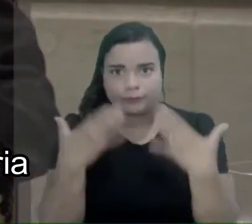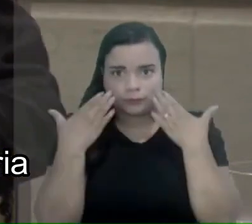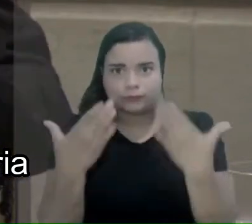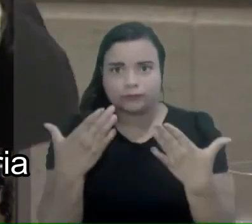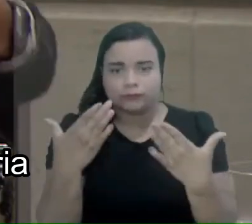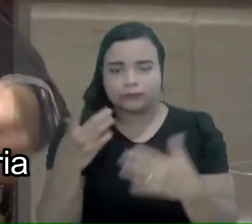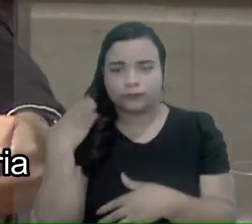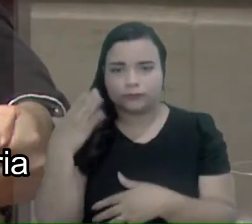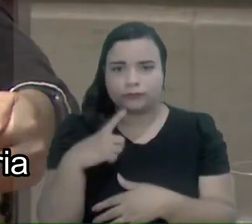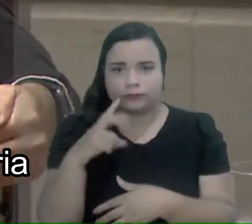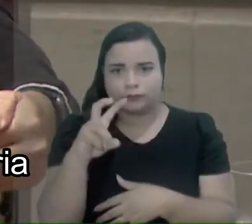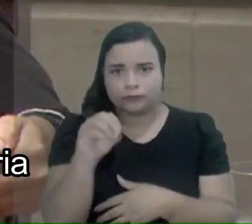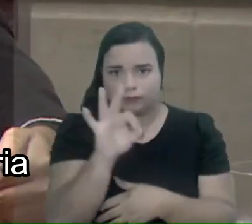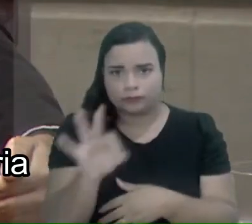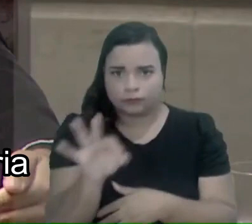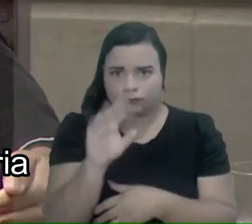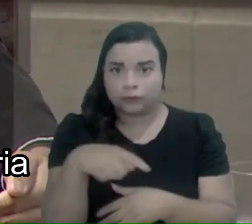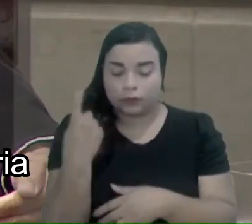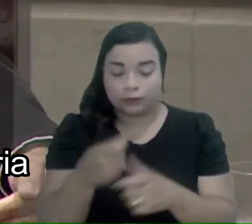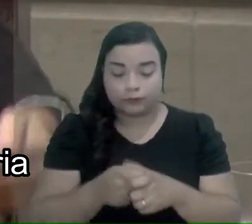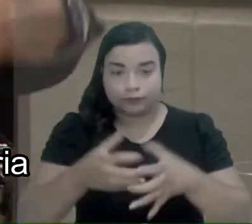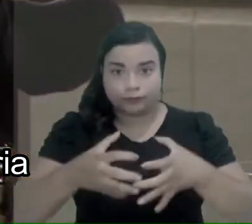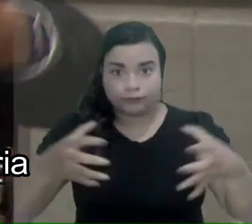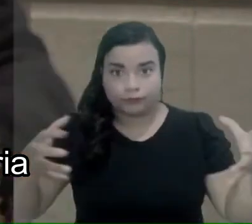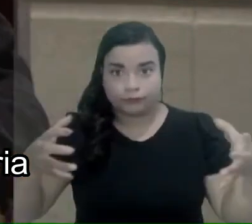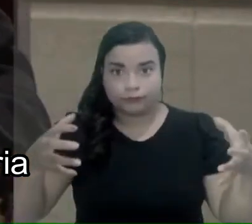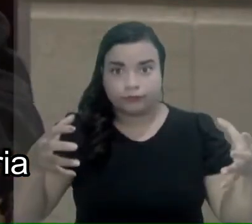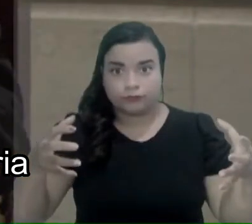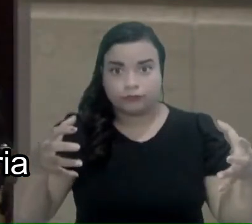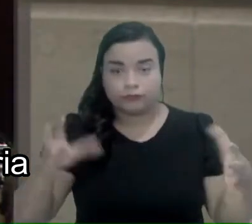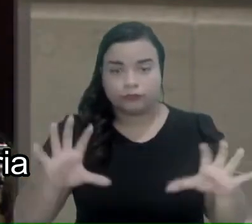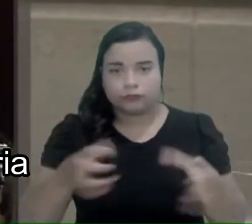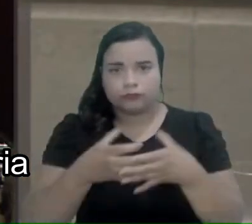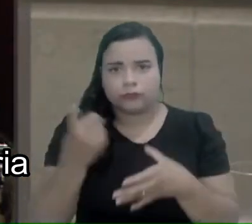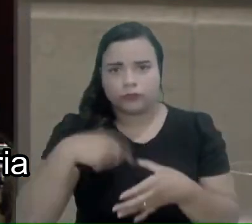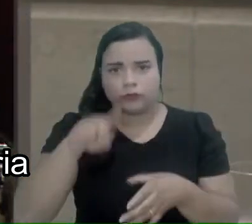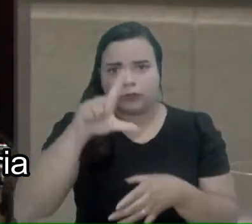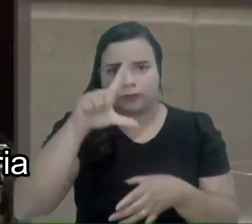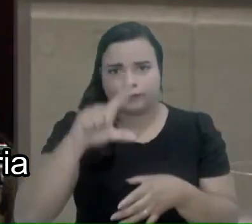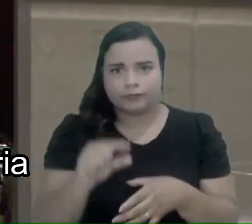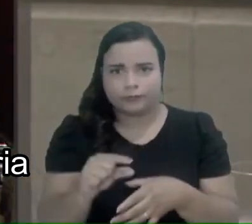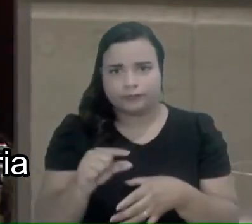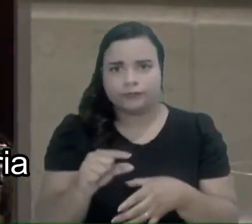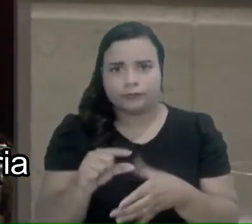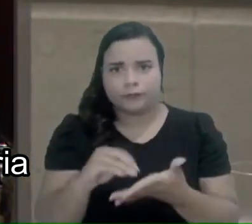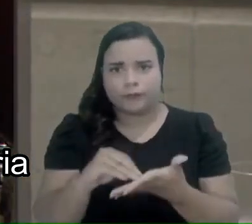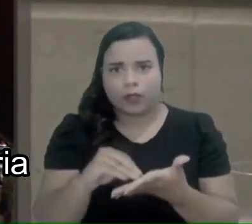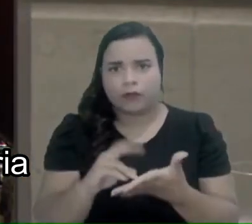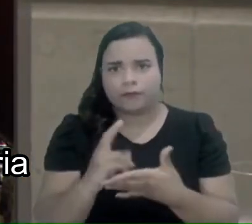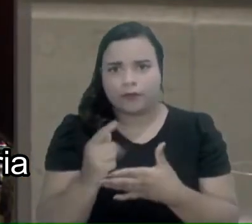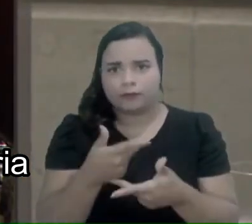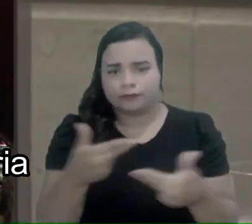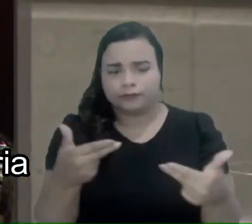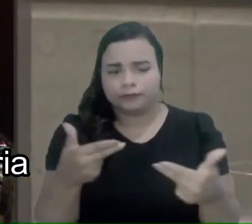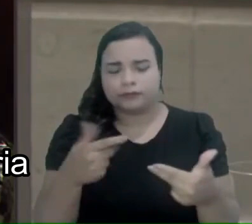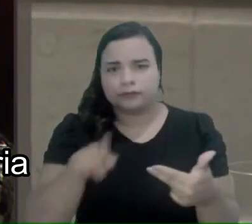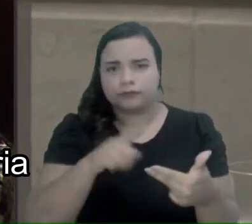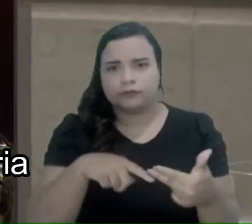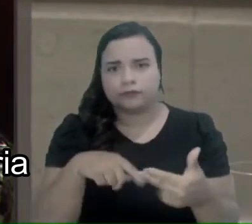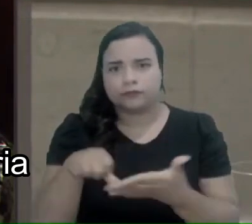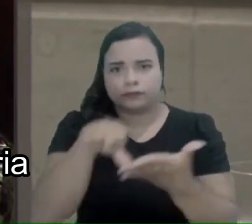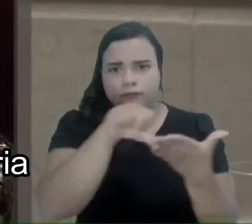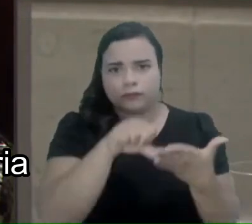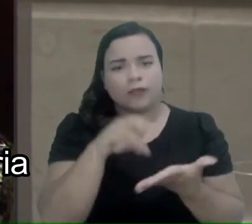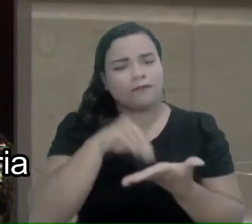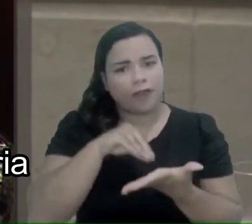não só aumentamos o número de equipes, mas reduzimos imensamente a vacância nessas unidades. Ainda tem muito a fazer,